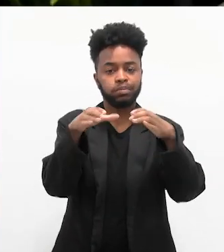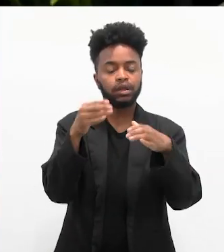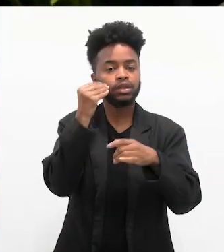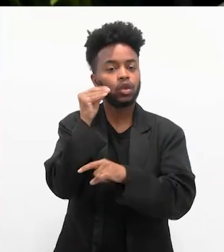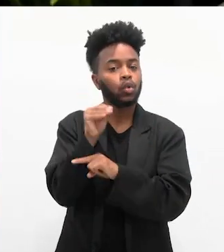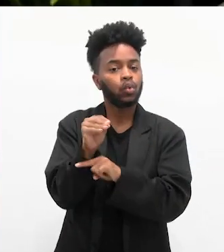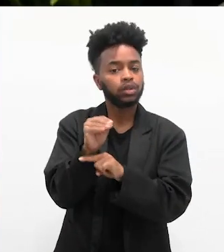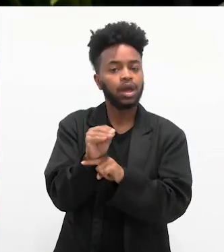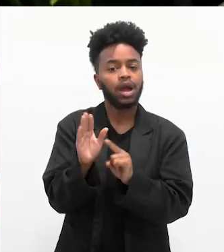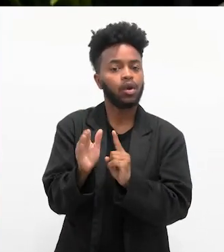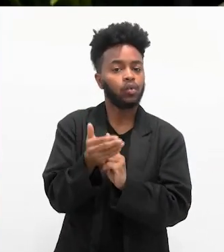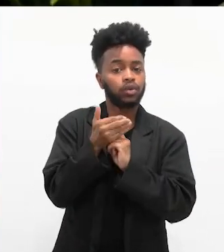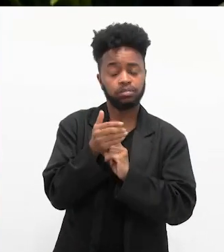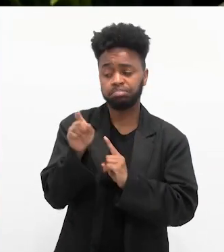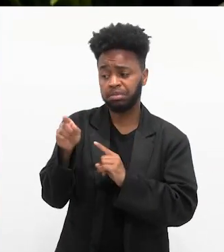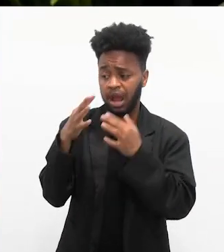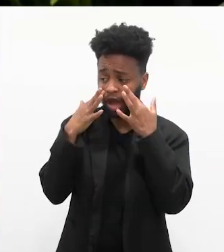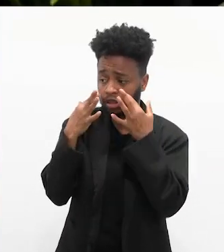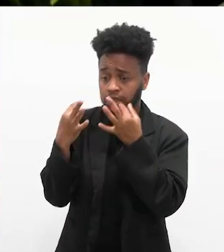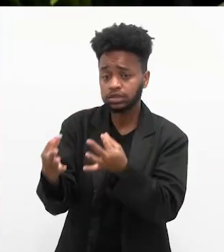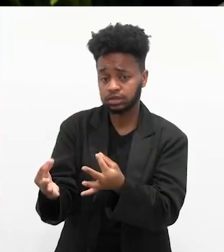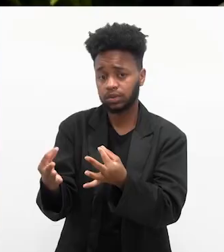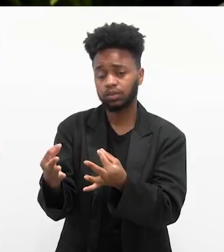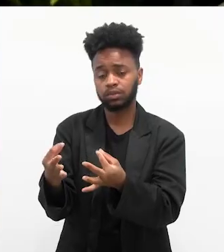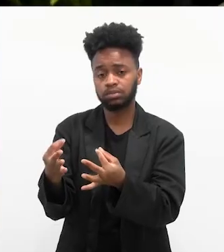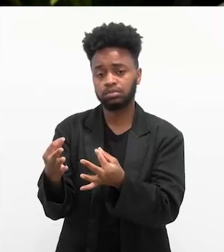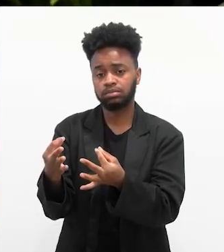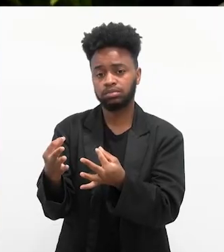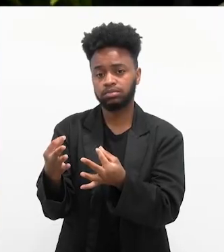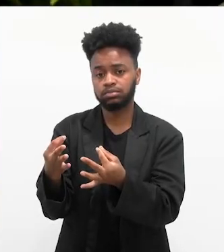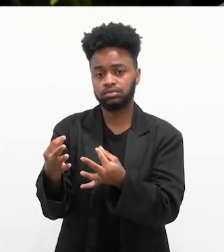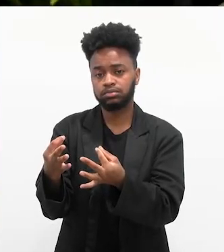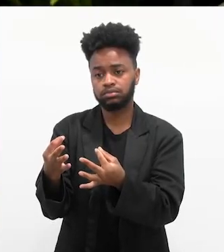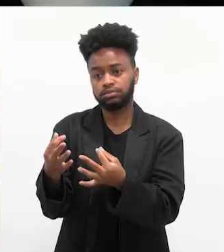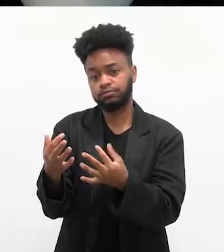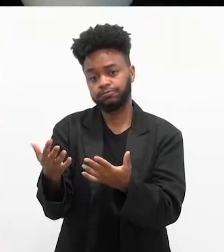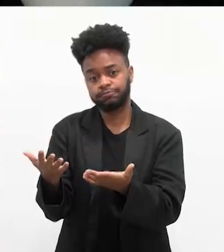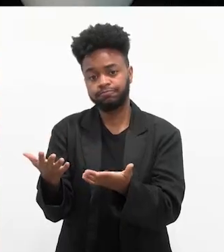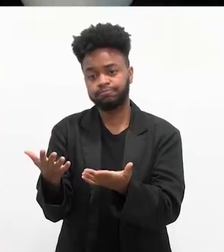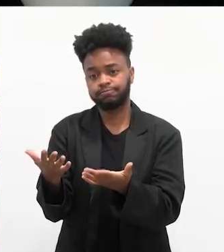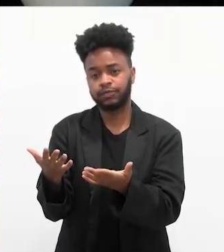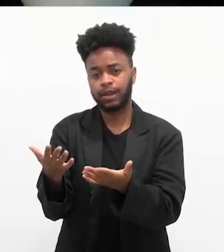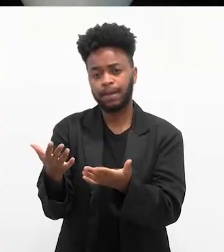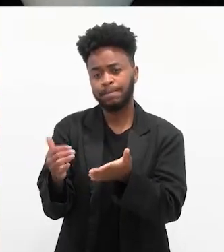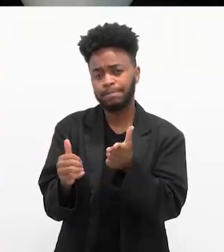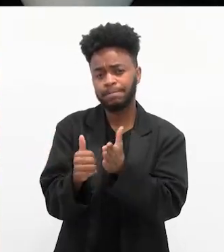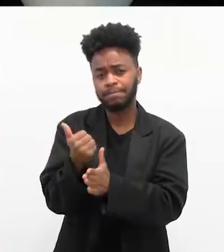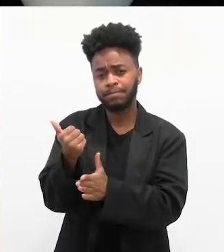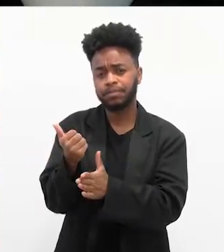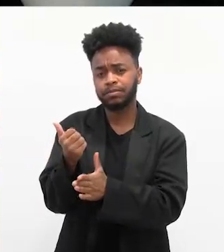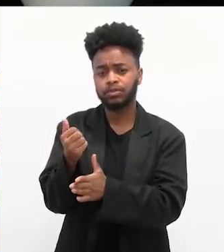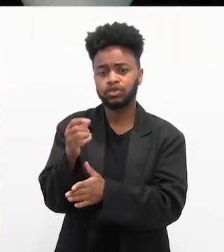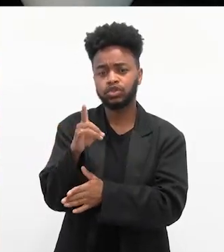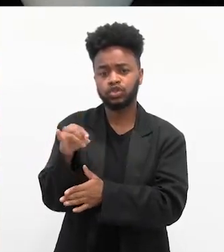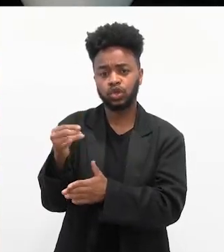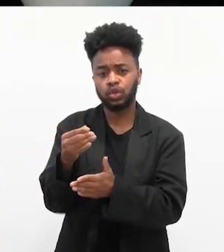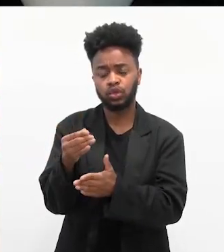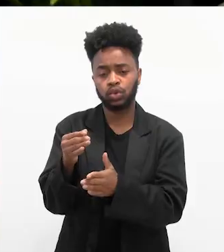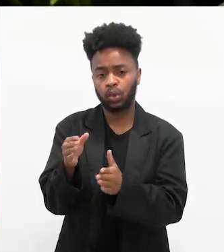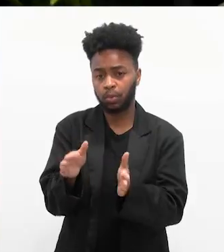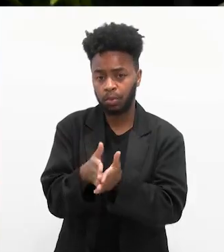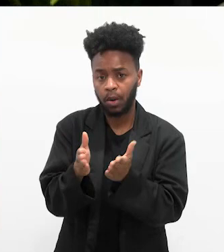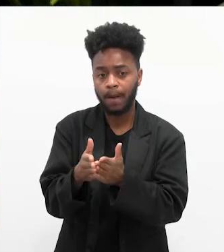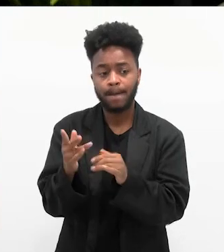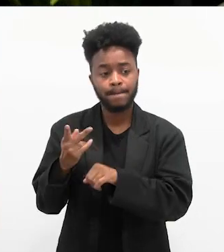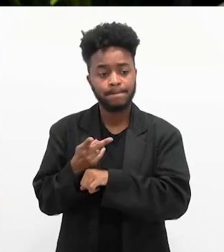catedral para que pudessem ser cuidados, acolhidos, e Dom Orani, ouvindo o chamado deles, desde o primeiro dia do pobre,